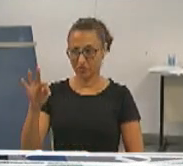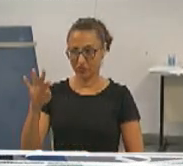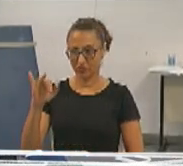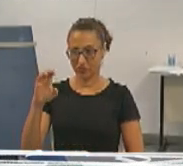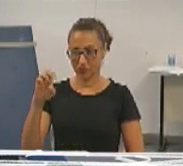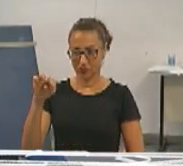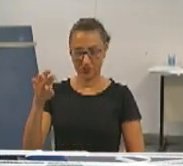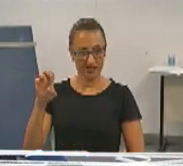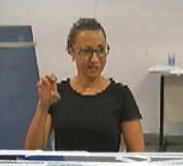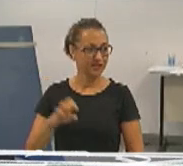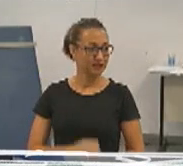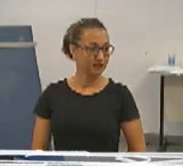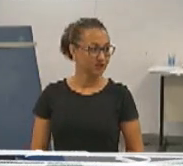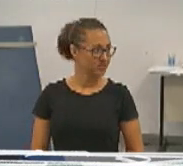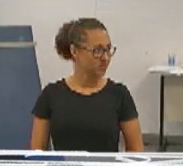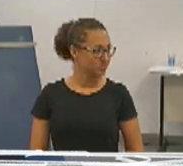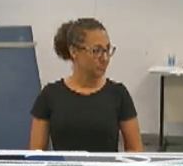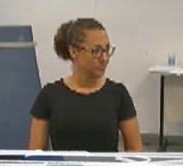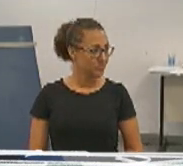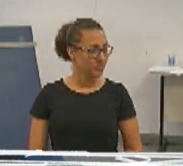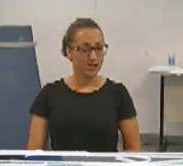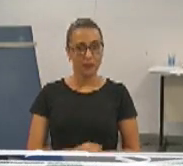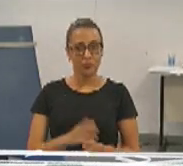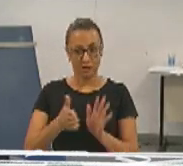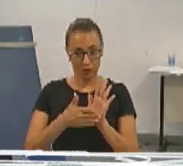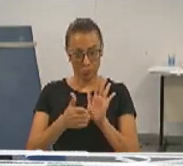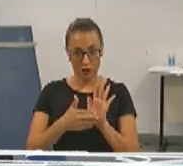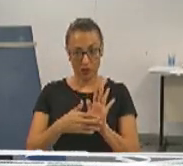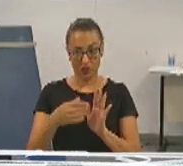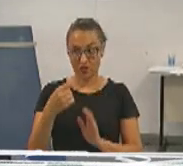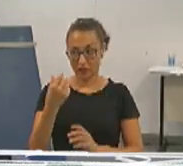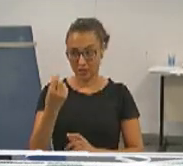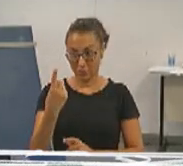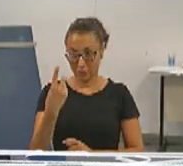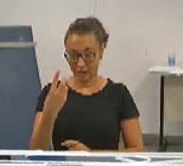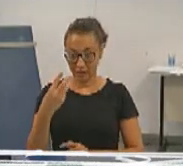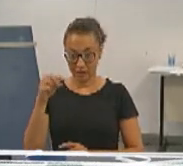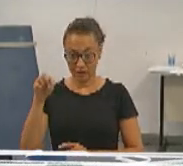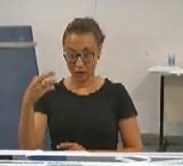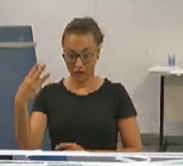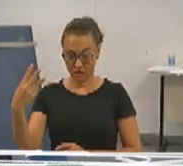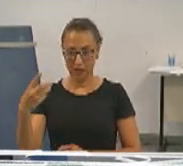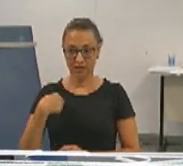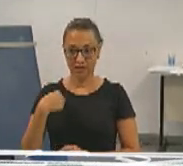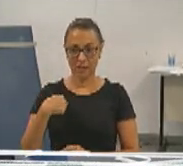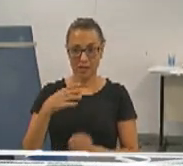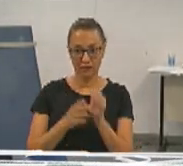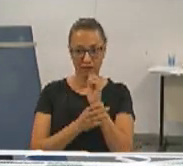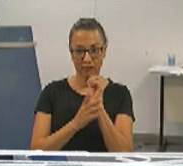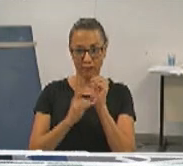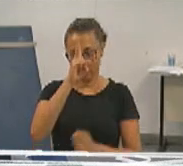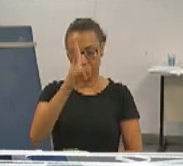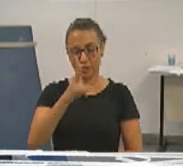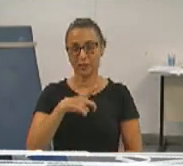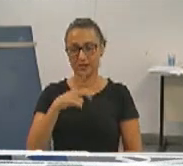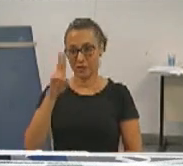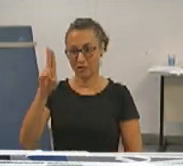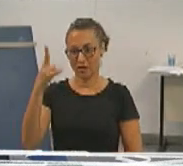Na sua proposta, item 6.3, fortalecer o Hospital Universitário HU-FGD na sua dimensão